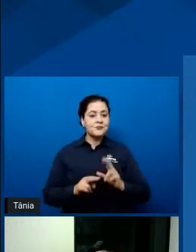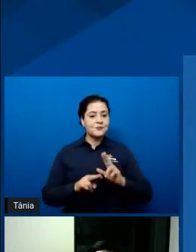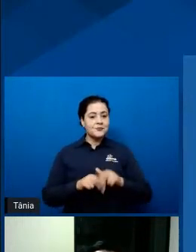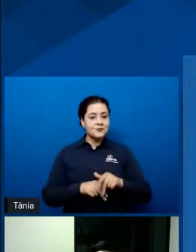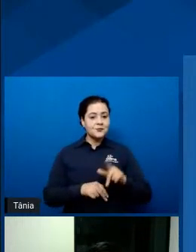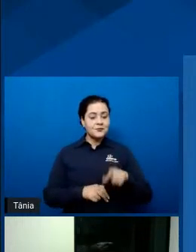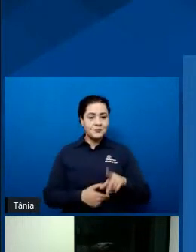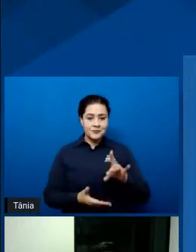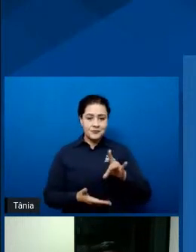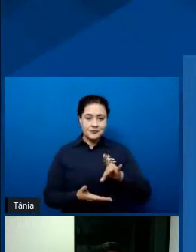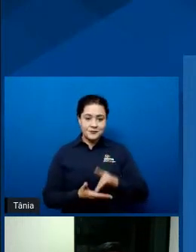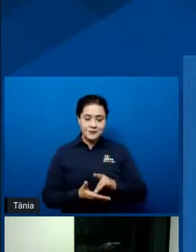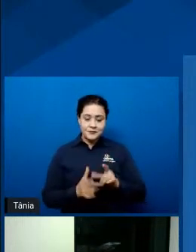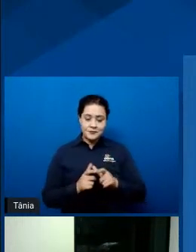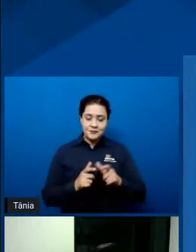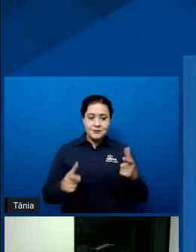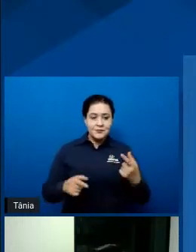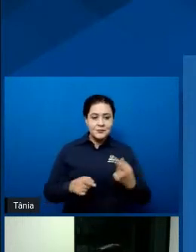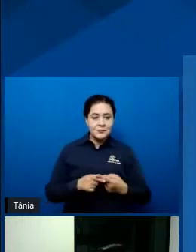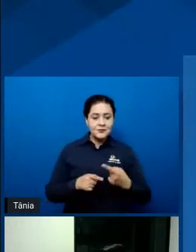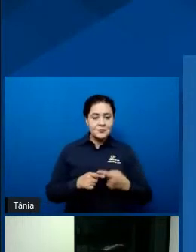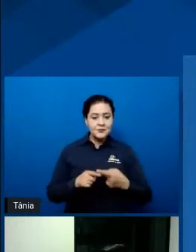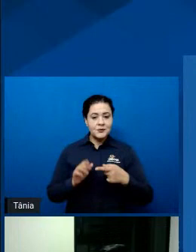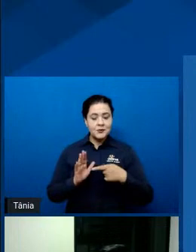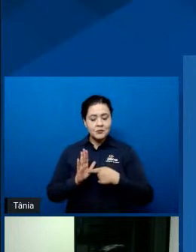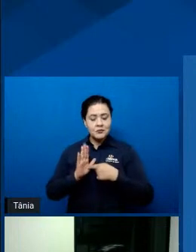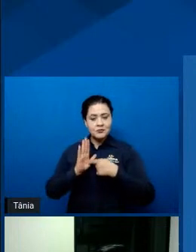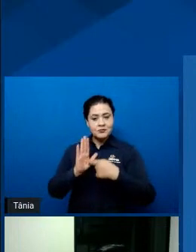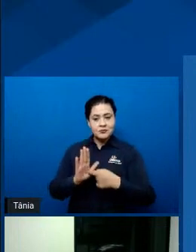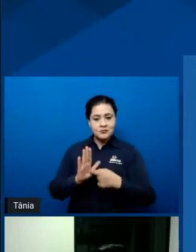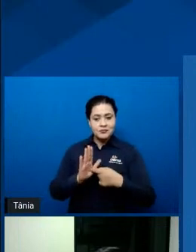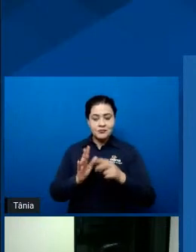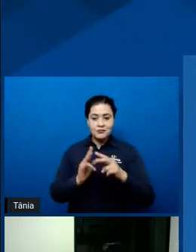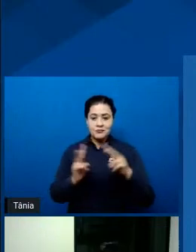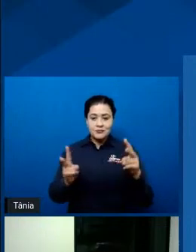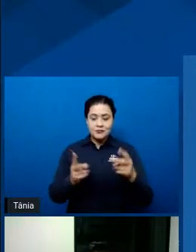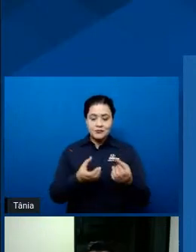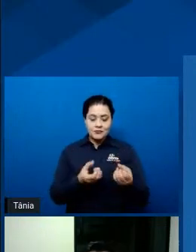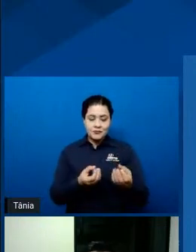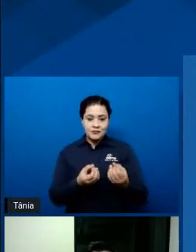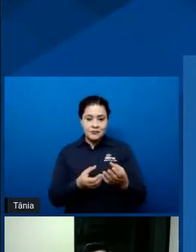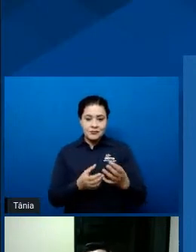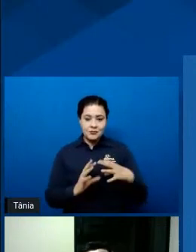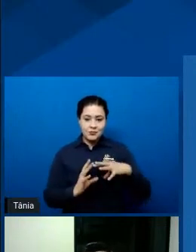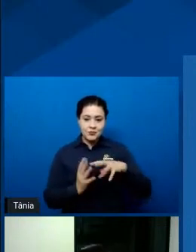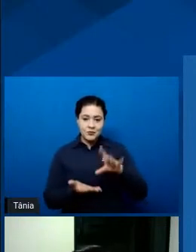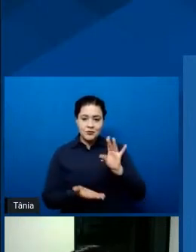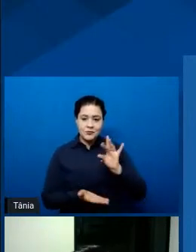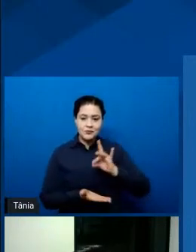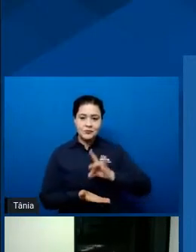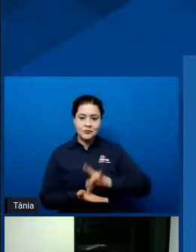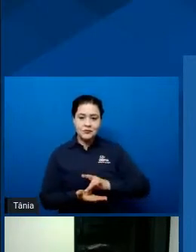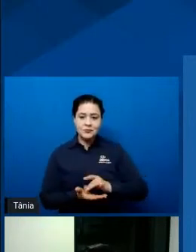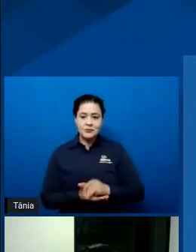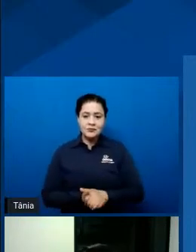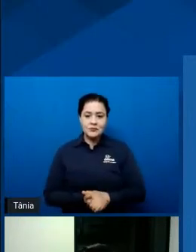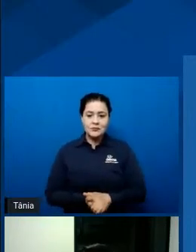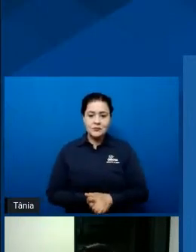aumentada. Tá? A projeção dessas informações virtuais no mundo real, então, no mundo